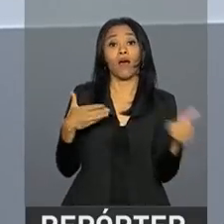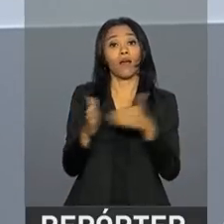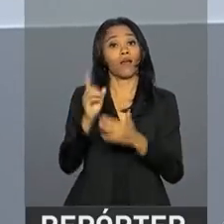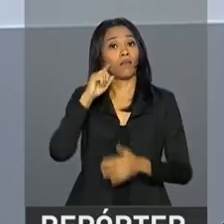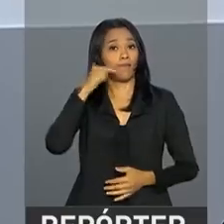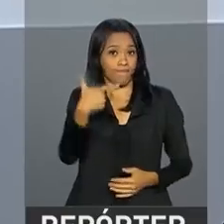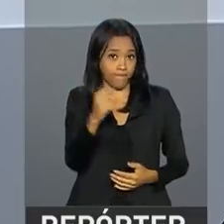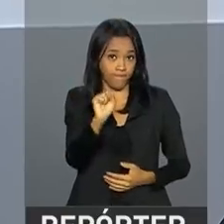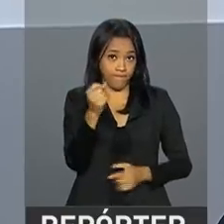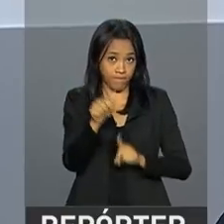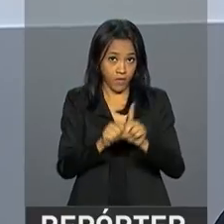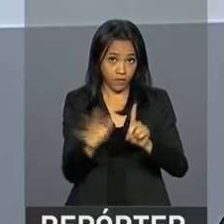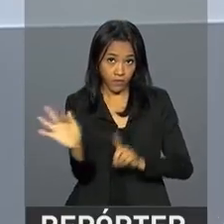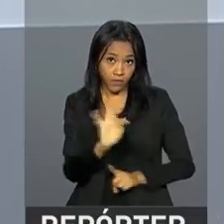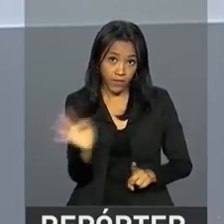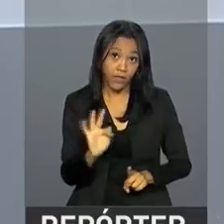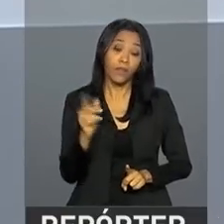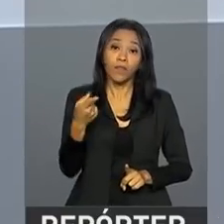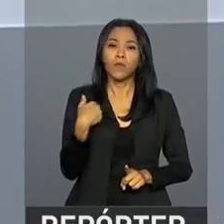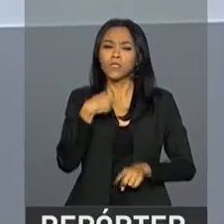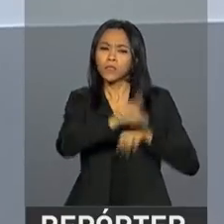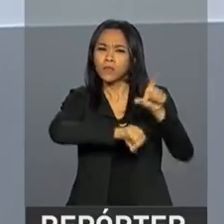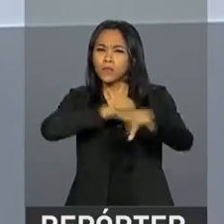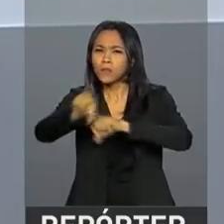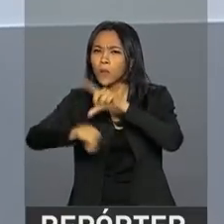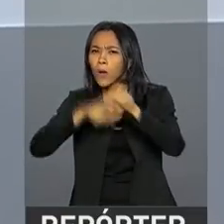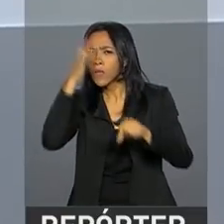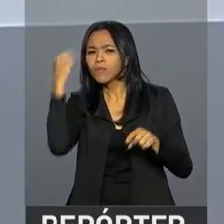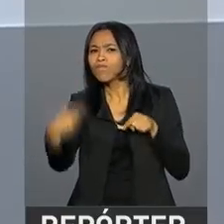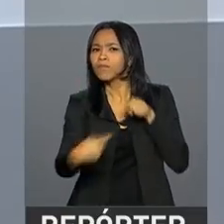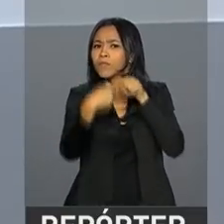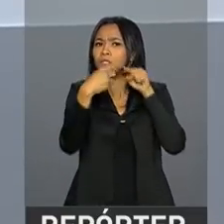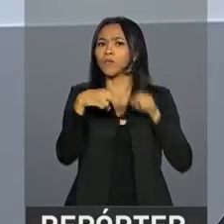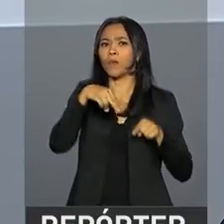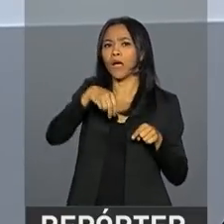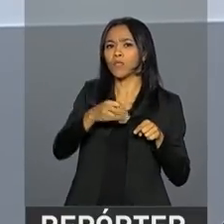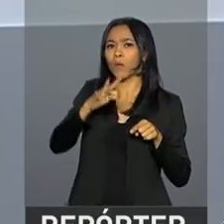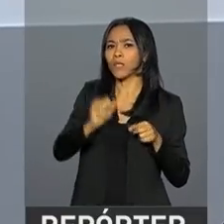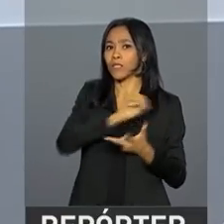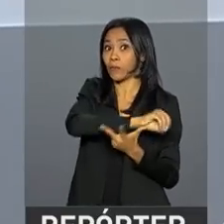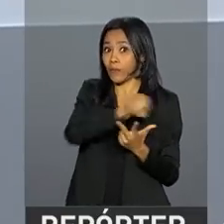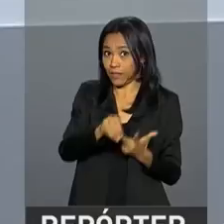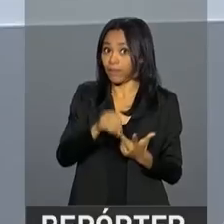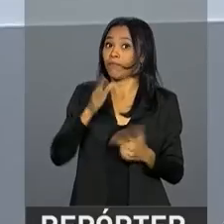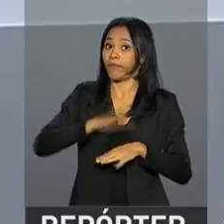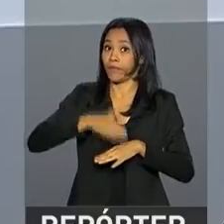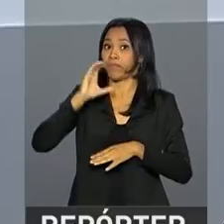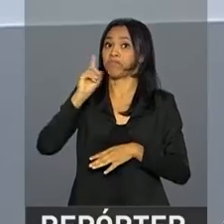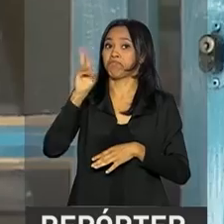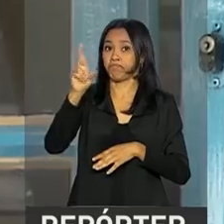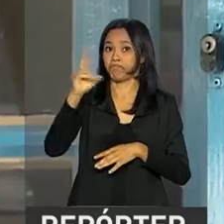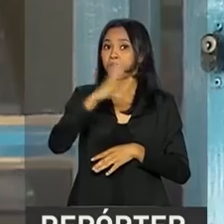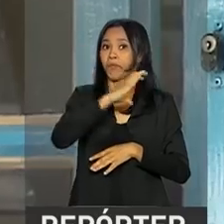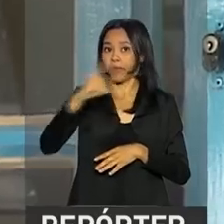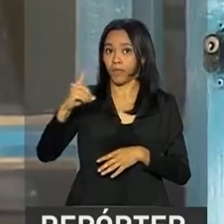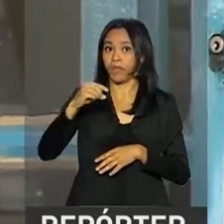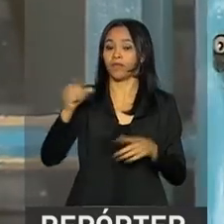programa de financiamento estudantil seleciona candidatos com base na nota do enem e é coordenado pelo mec